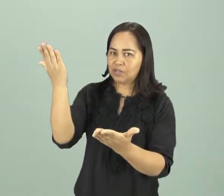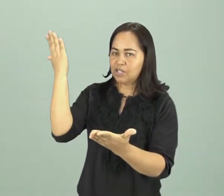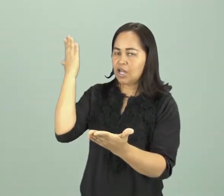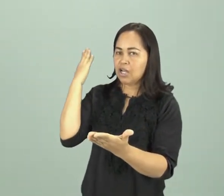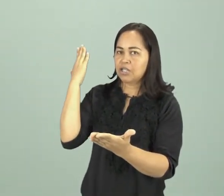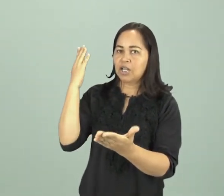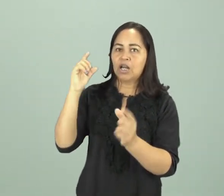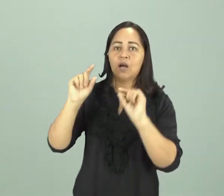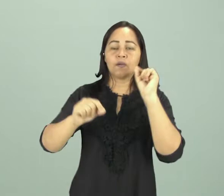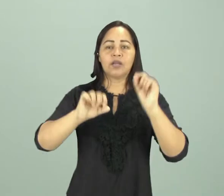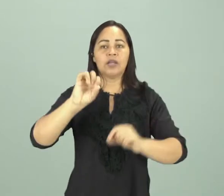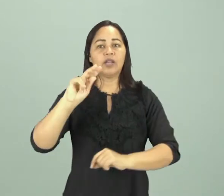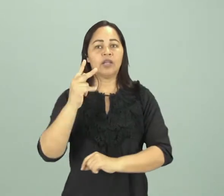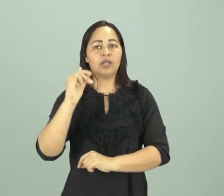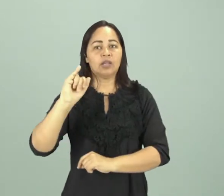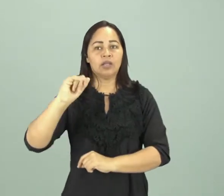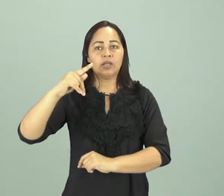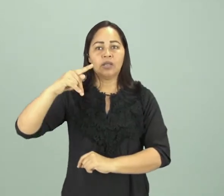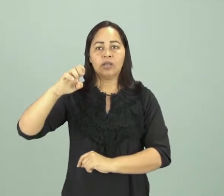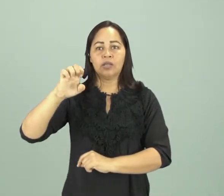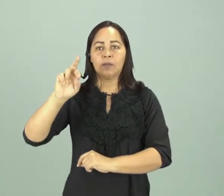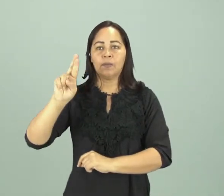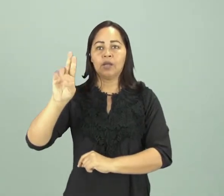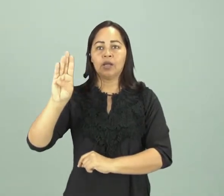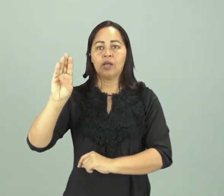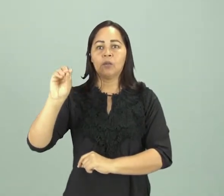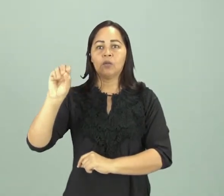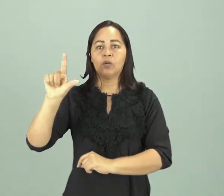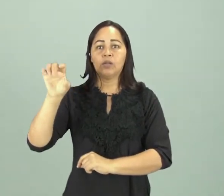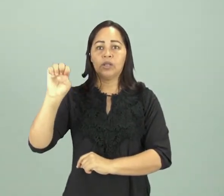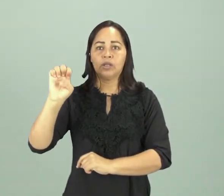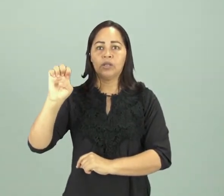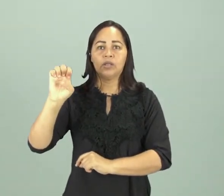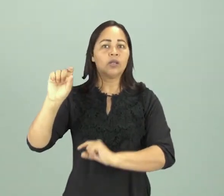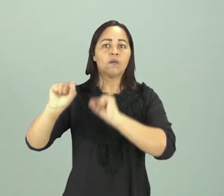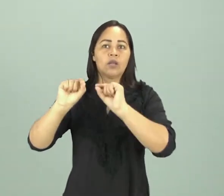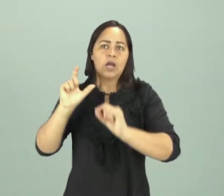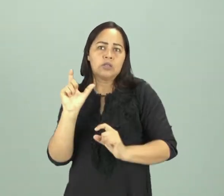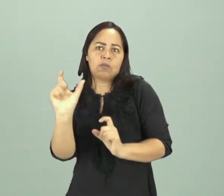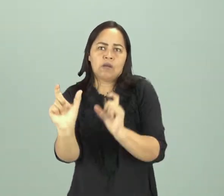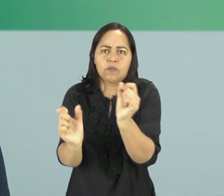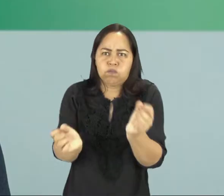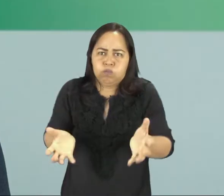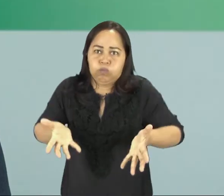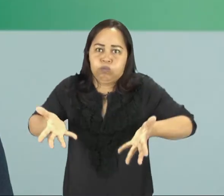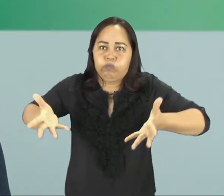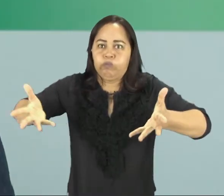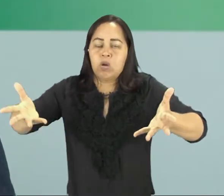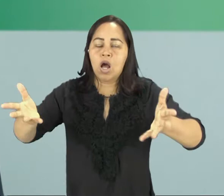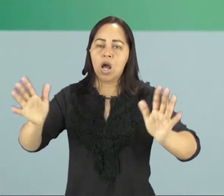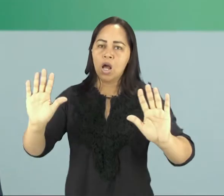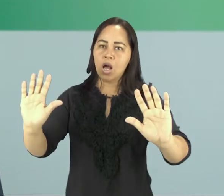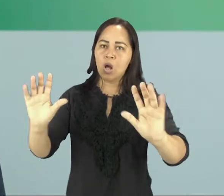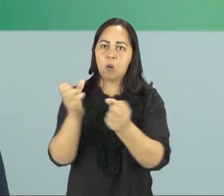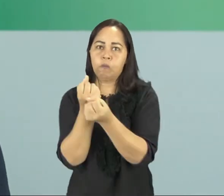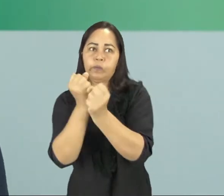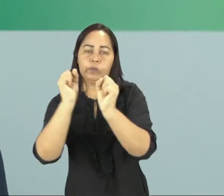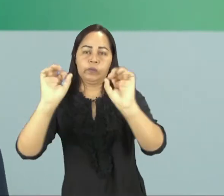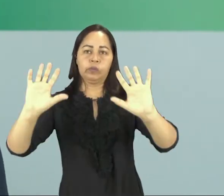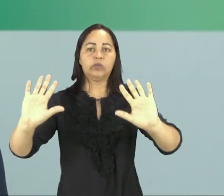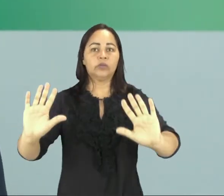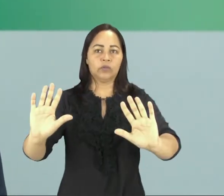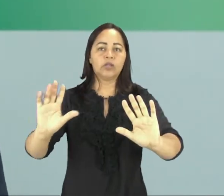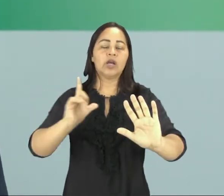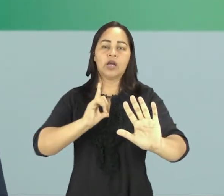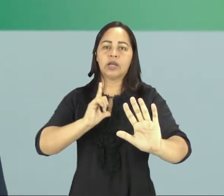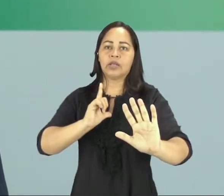a hipérbole, né, esse exagero dentro dessas obras. Bom, dentro disso nós temos as primeiras publicações de